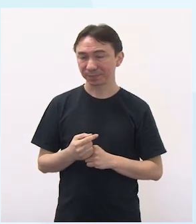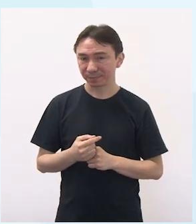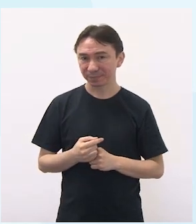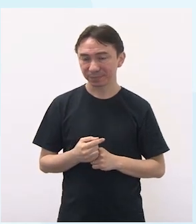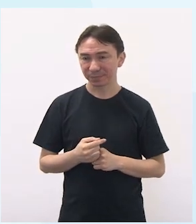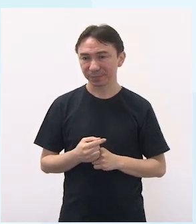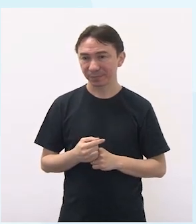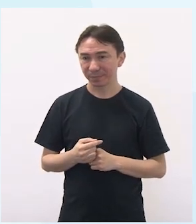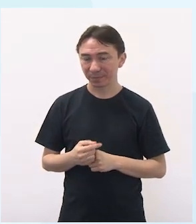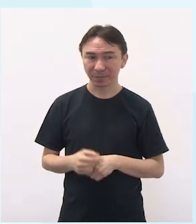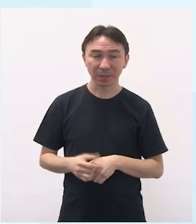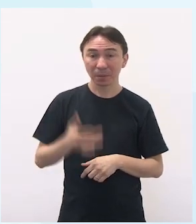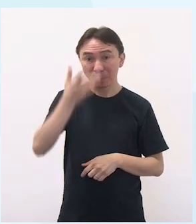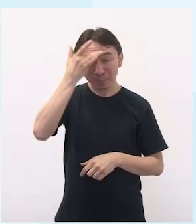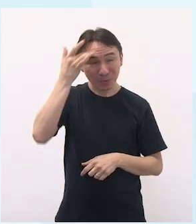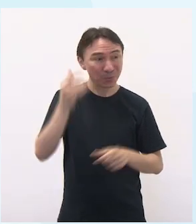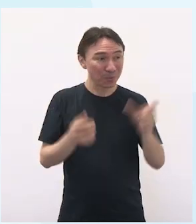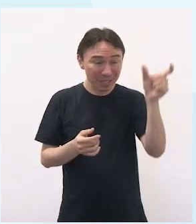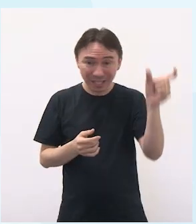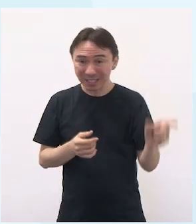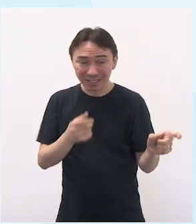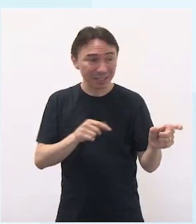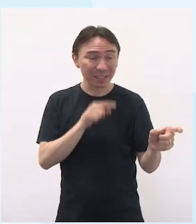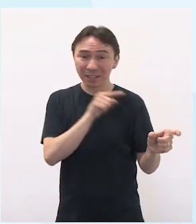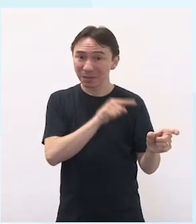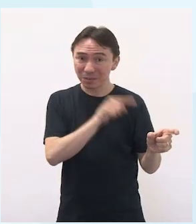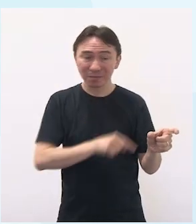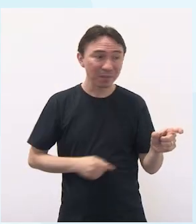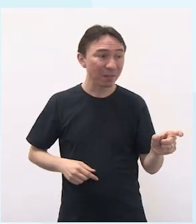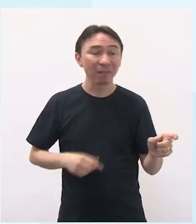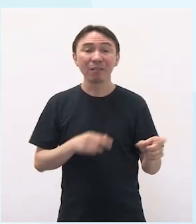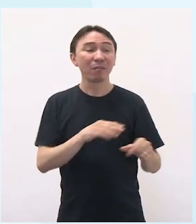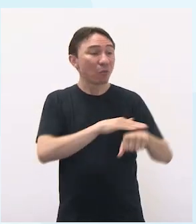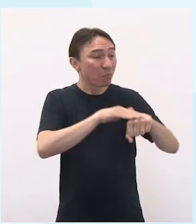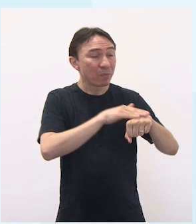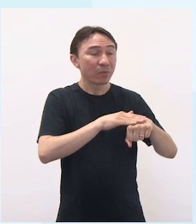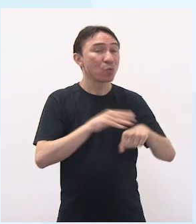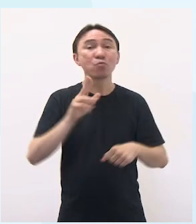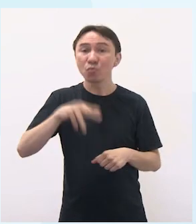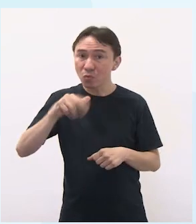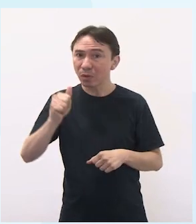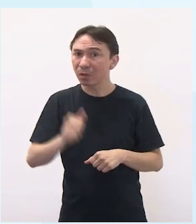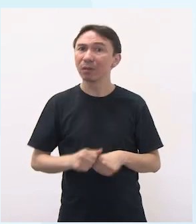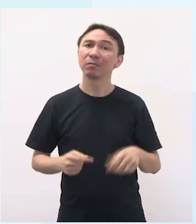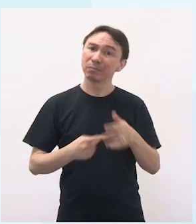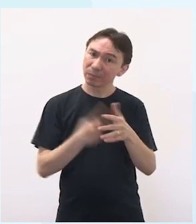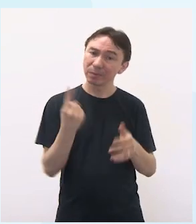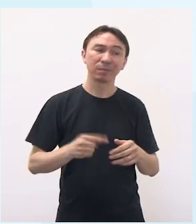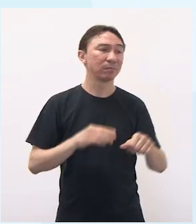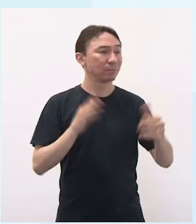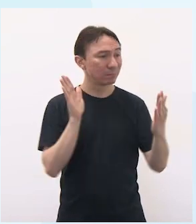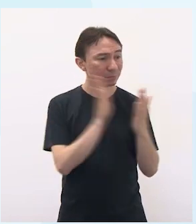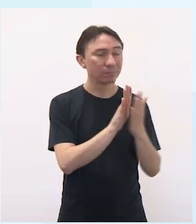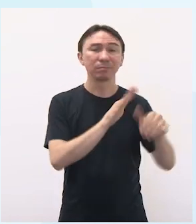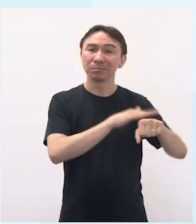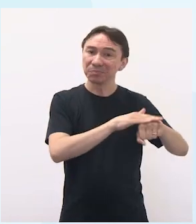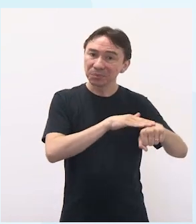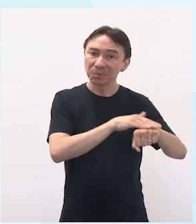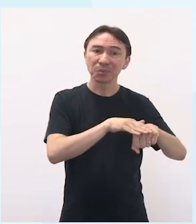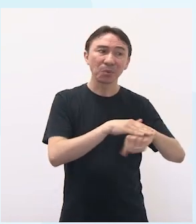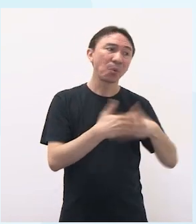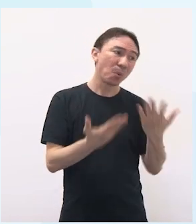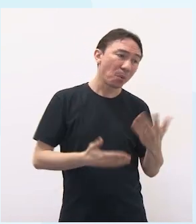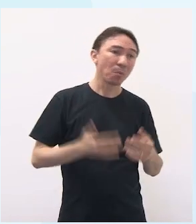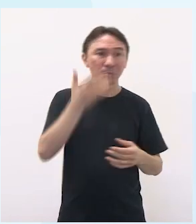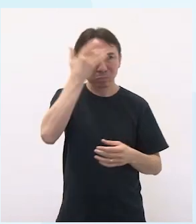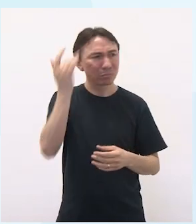falou na escola ou que está sumido dos encontros online. Trocar uma palavra com uma pessoa nova ou que faz tempo que